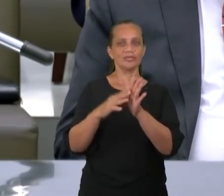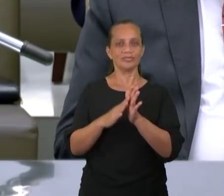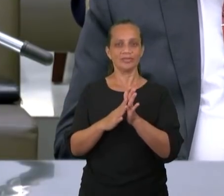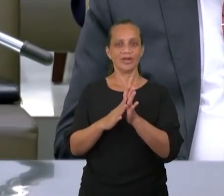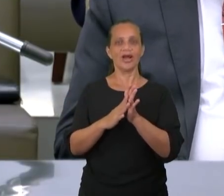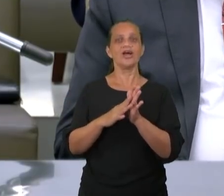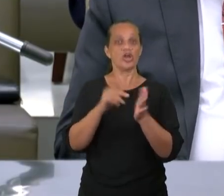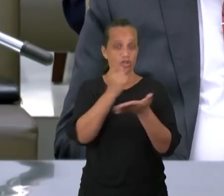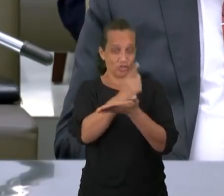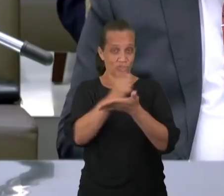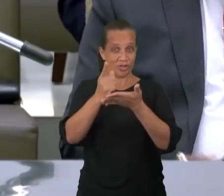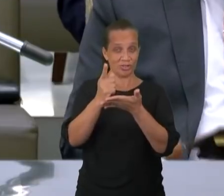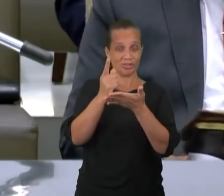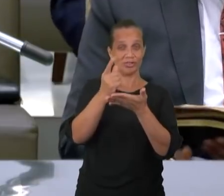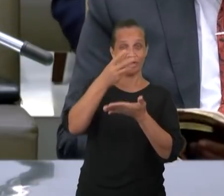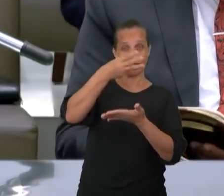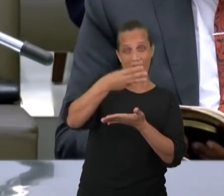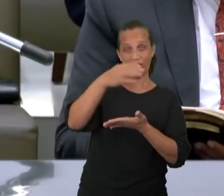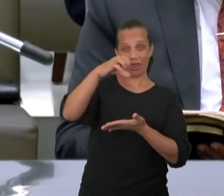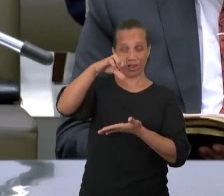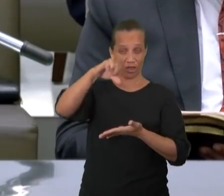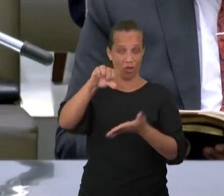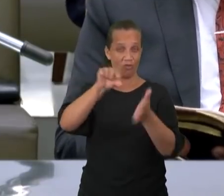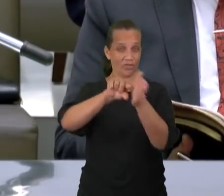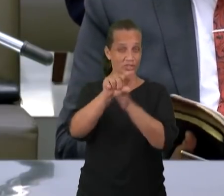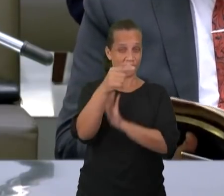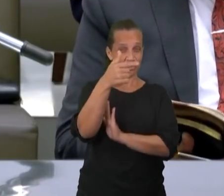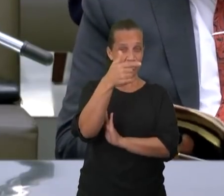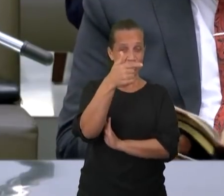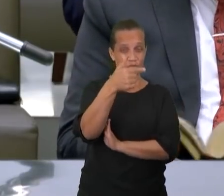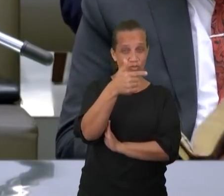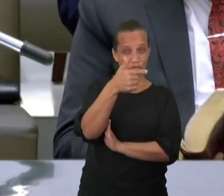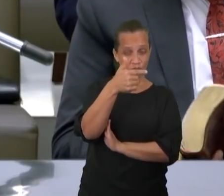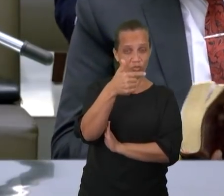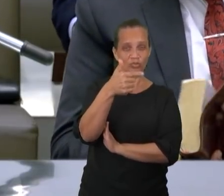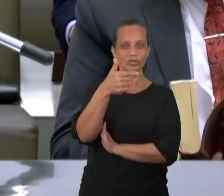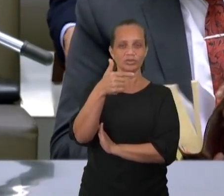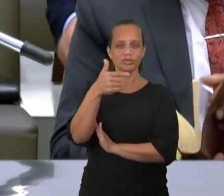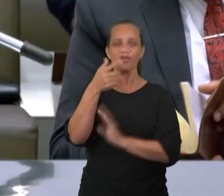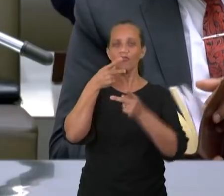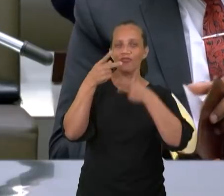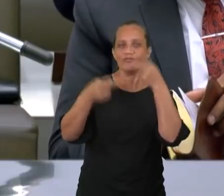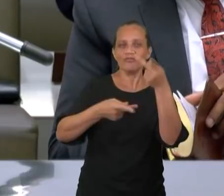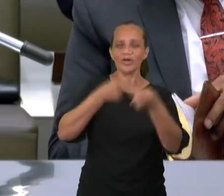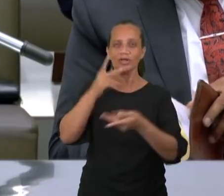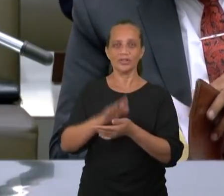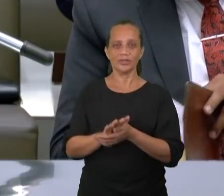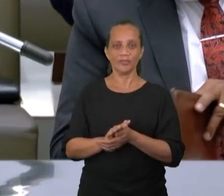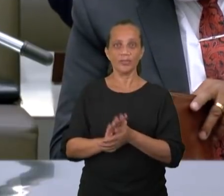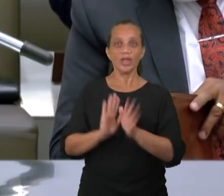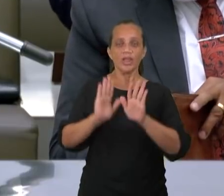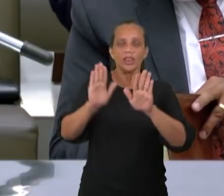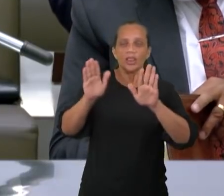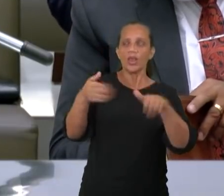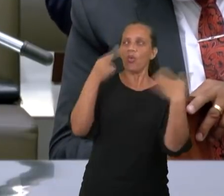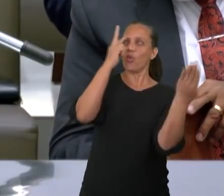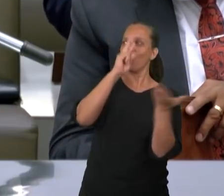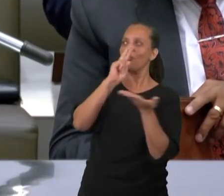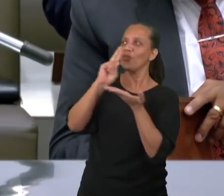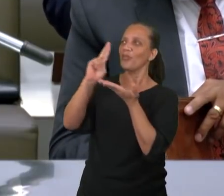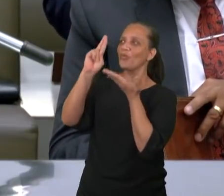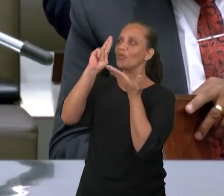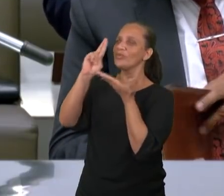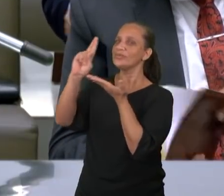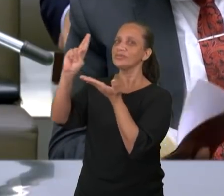Gênesis 39, versículo 2. Gênesis 39, 2. Diz assim: e o Senhor